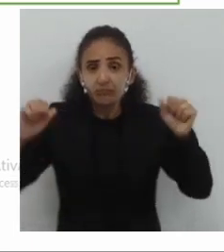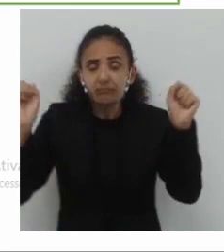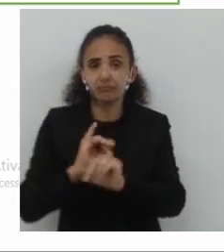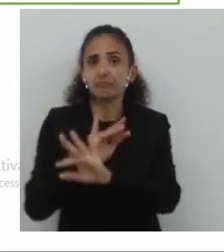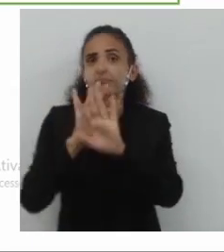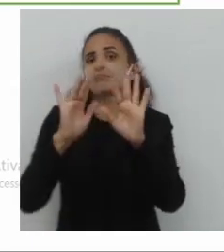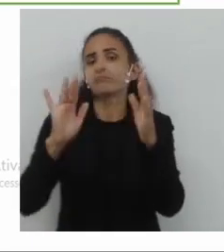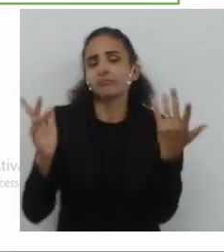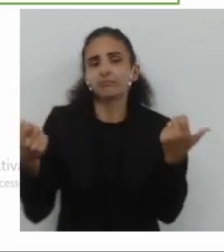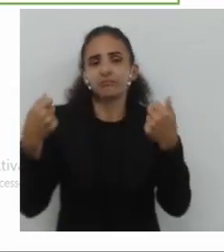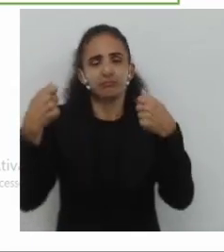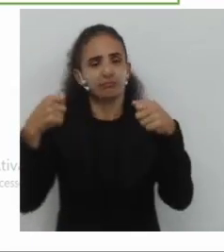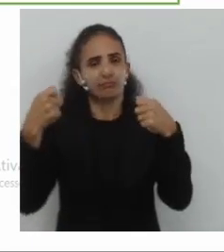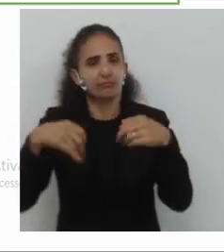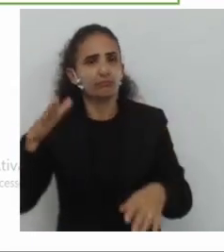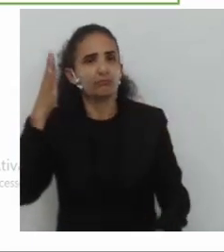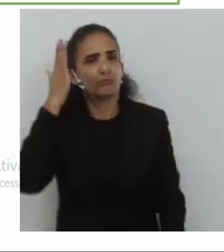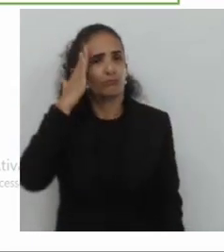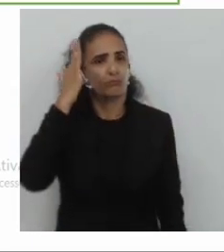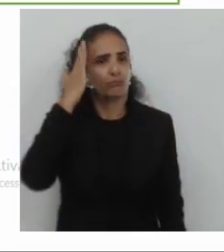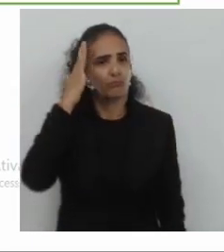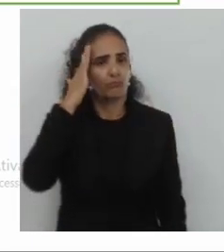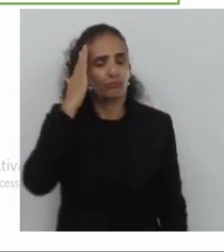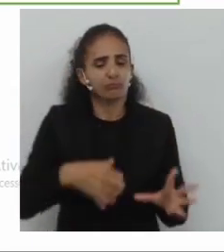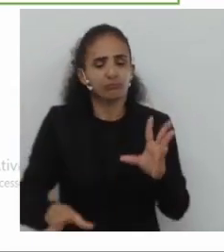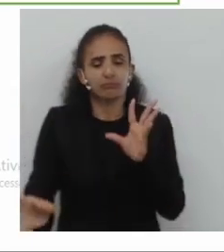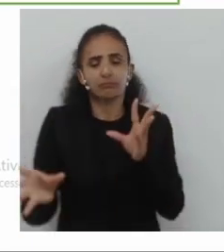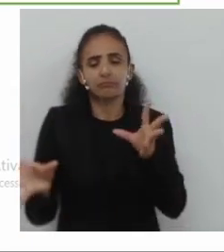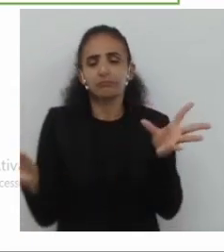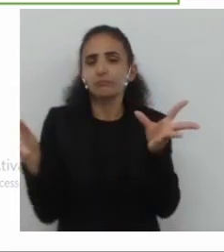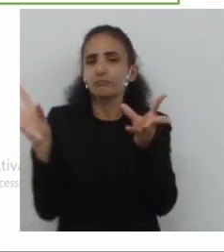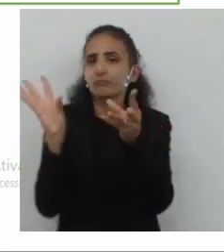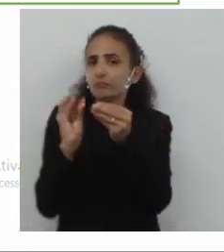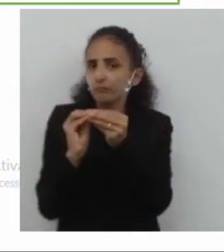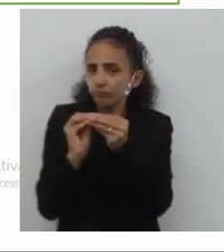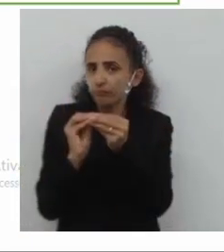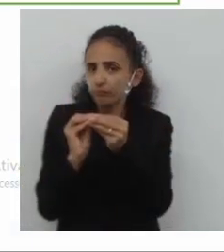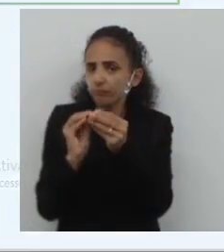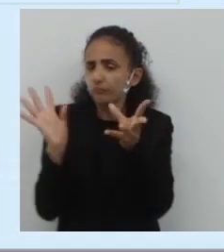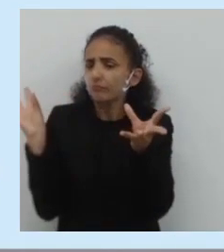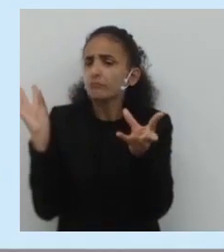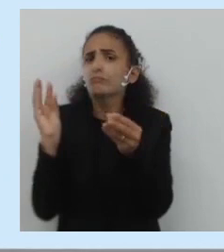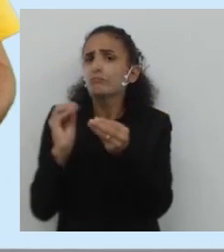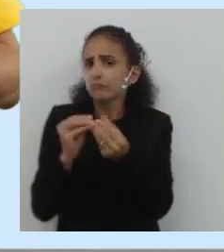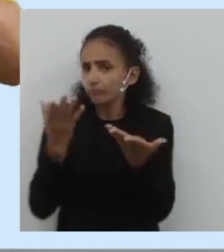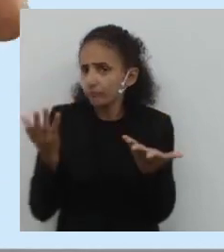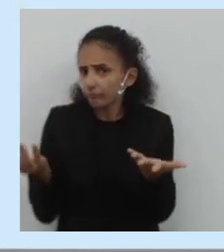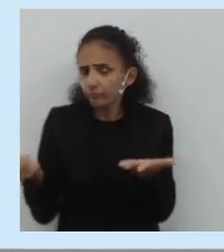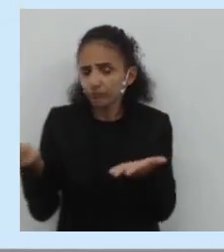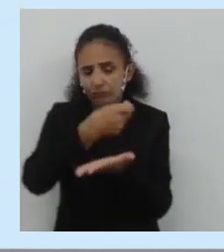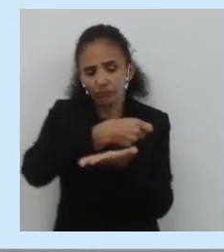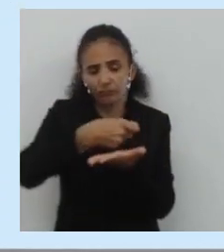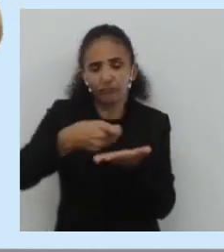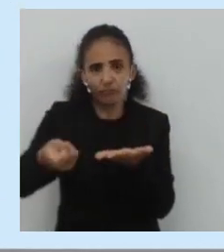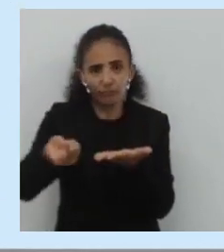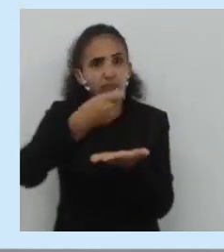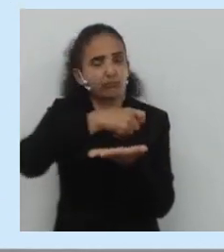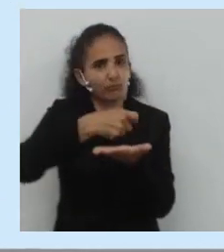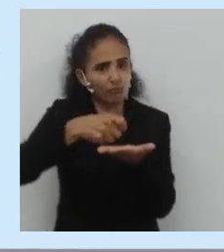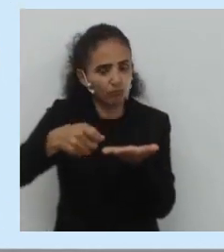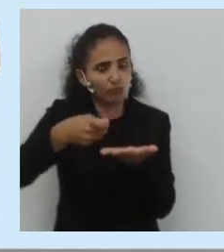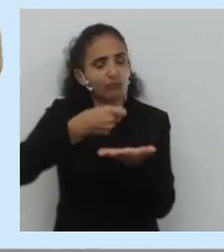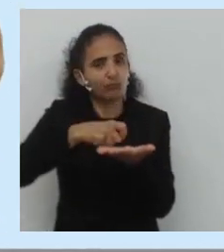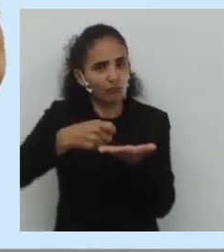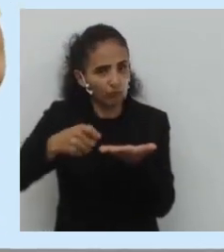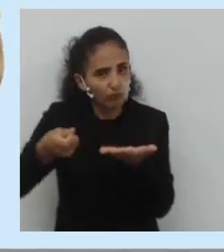qual refletimos sobre e sintetizamos a informação apreendida. Ou seja, na tomada de nota você